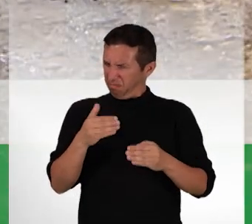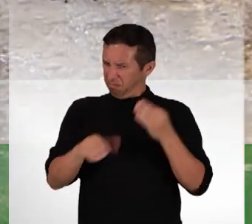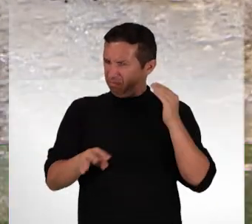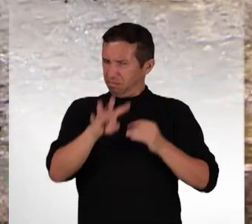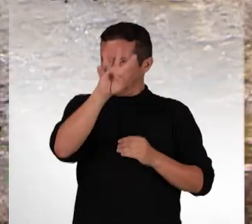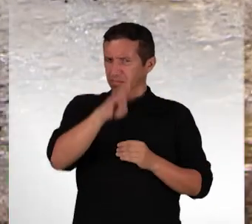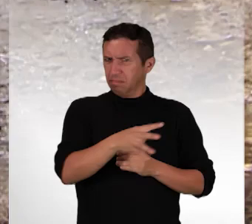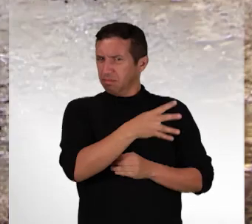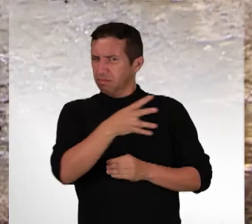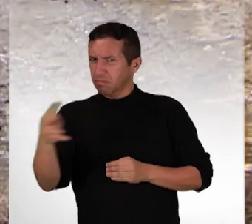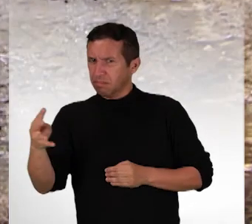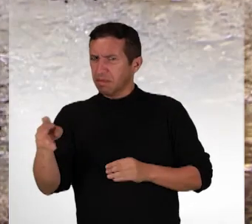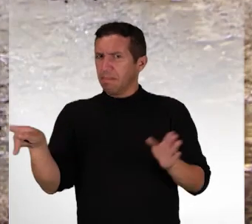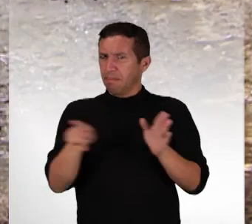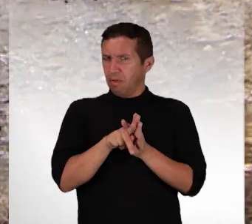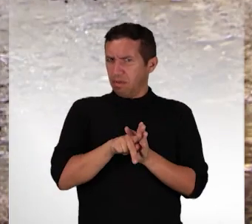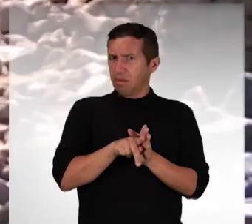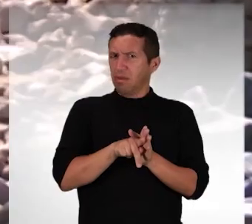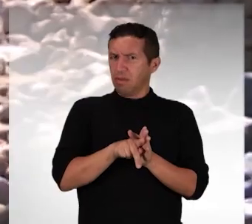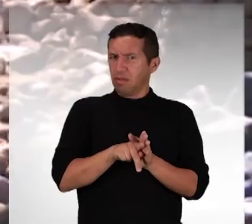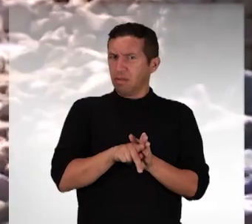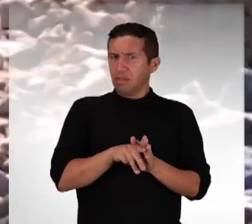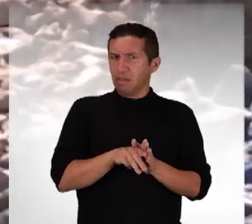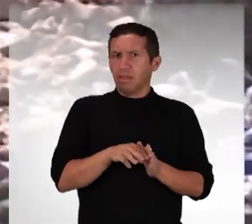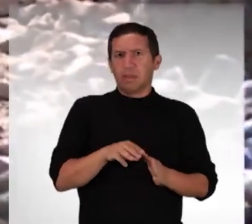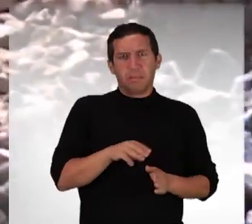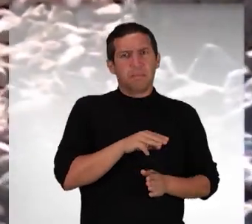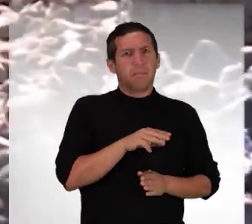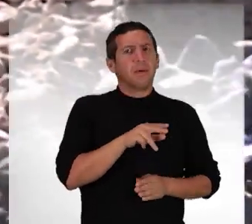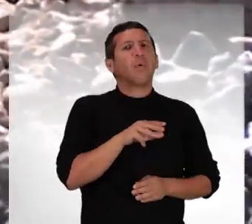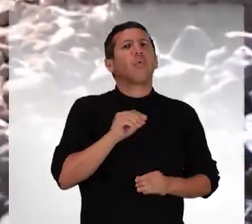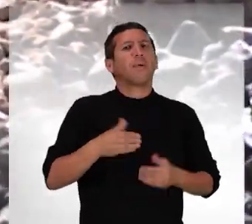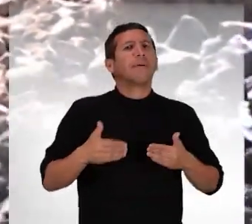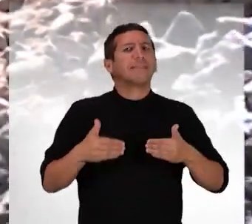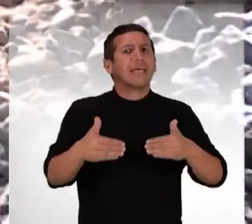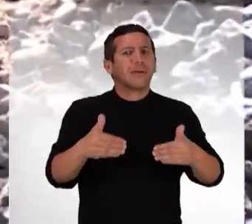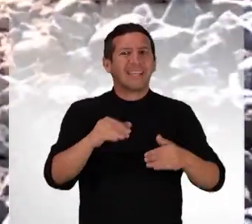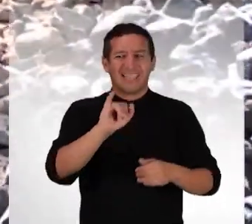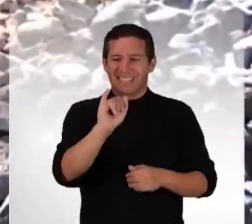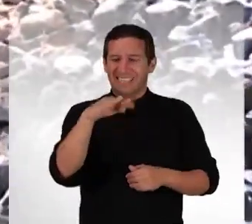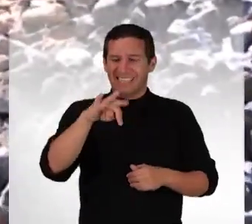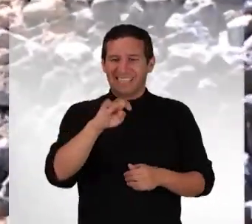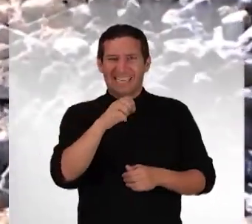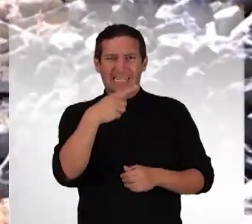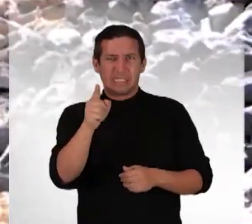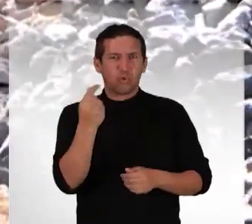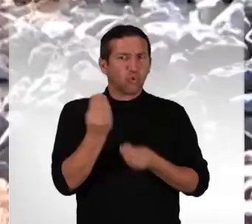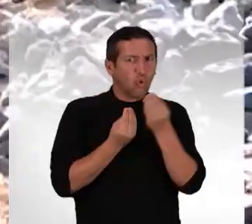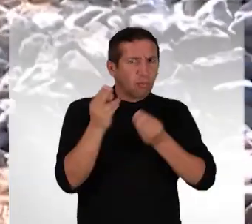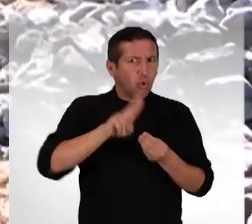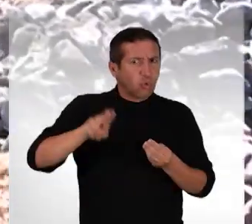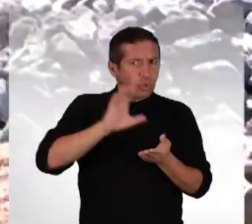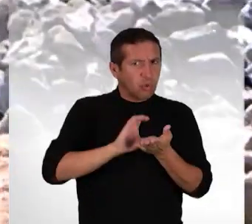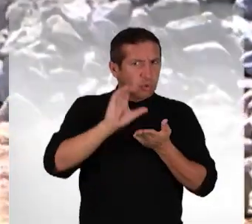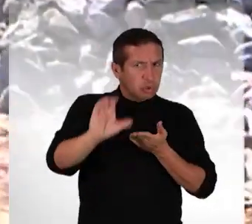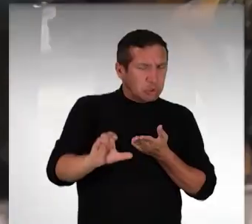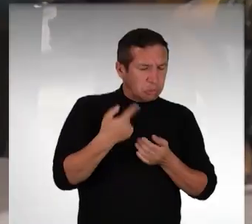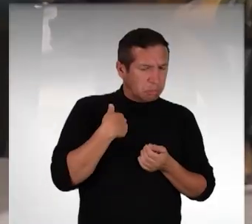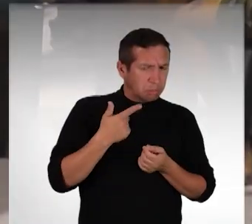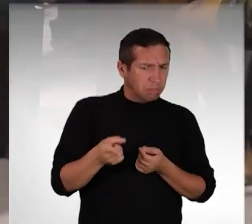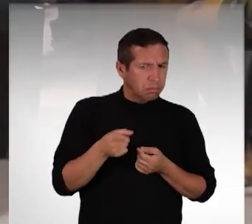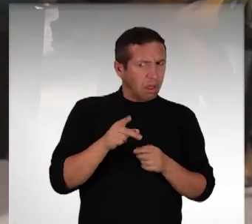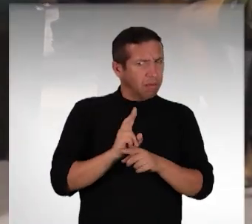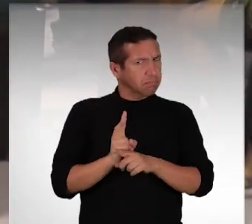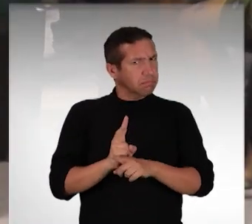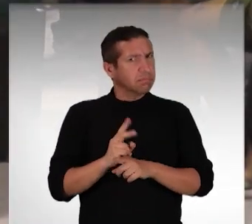as planilhas apresentadas pelo Ministério da Integração e do Desenvolvimento Regional quanto aos repasses. Além